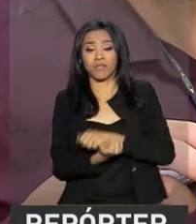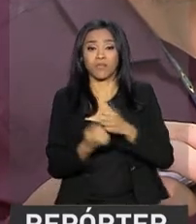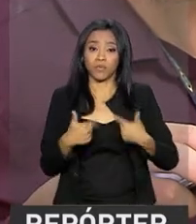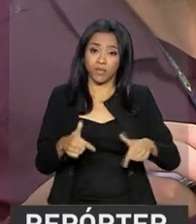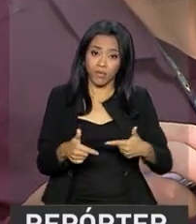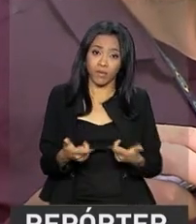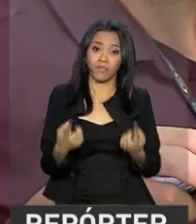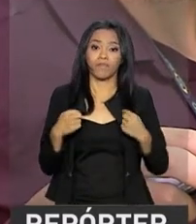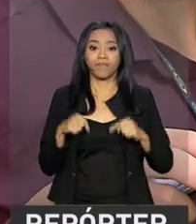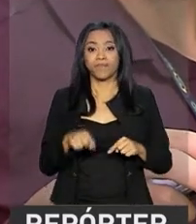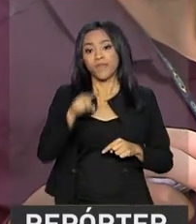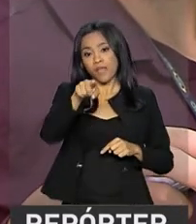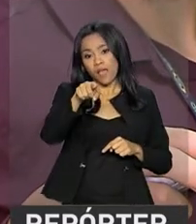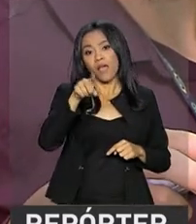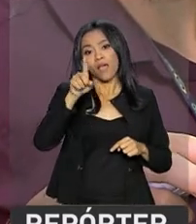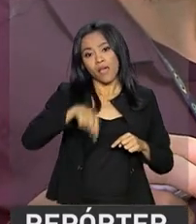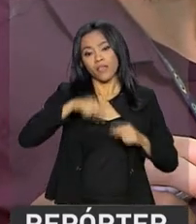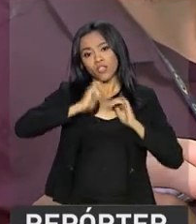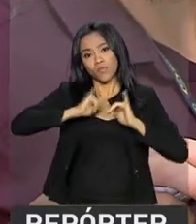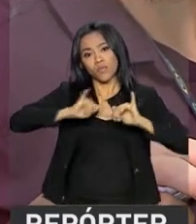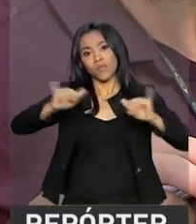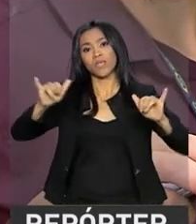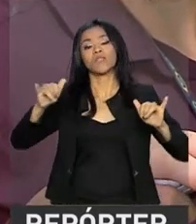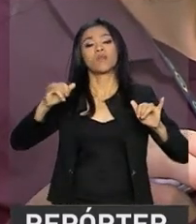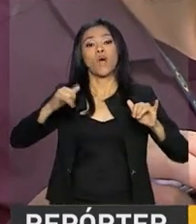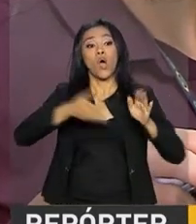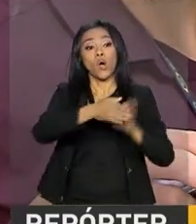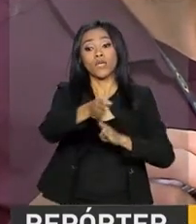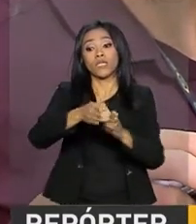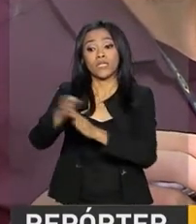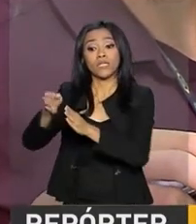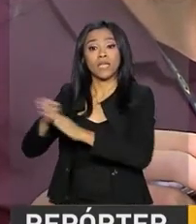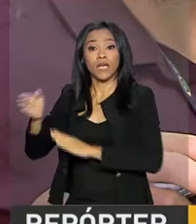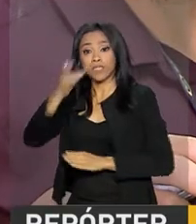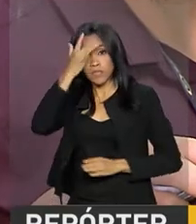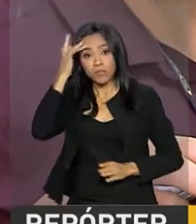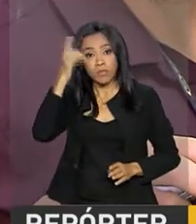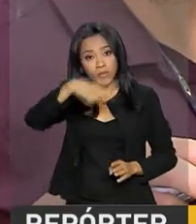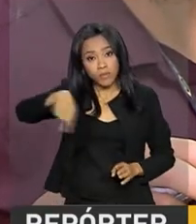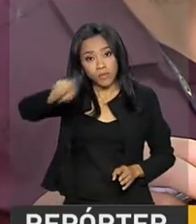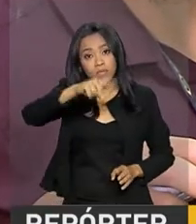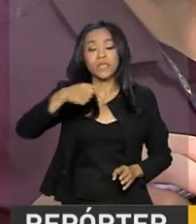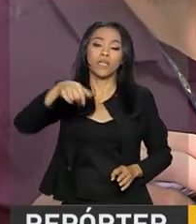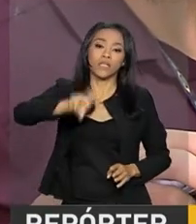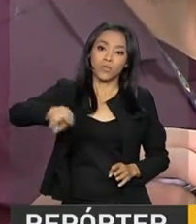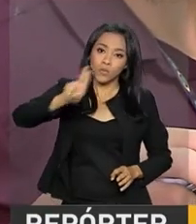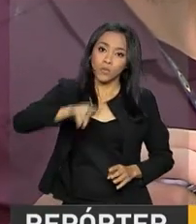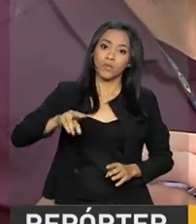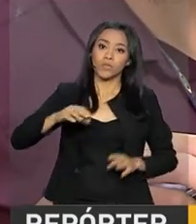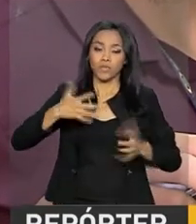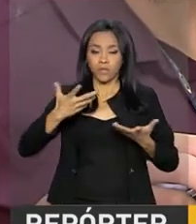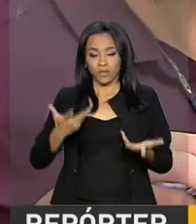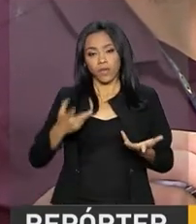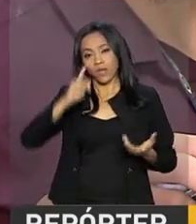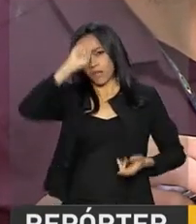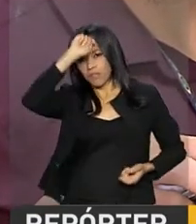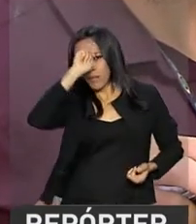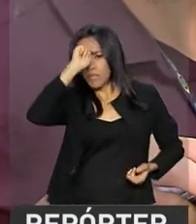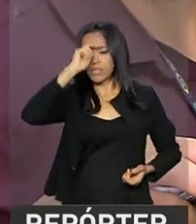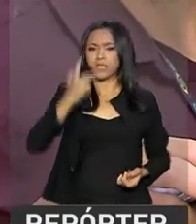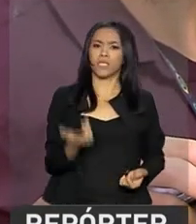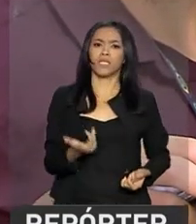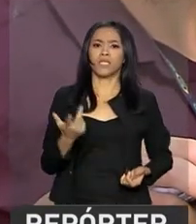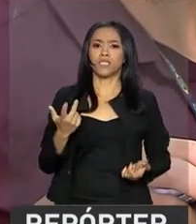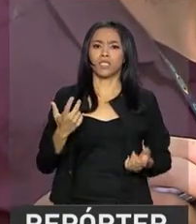é o que a campanha vem fazer, é justamente orientar as pessoas para que elas utilizem os equipamentos de proteção individual, os equipamentos de